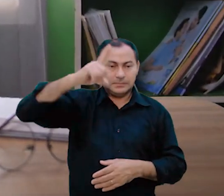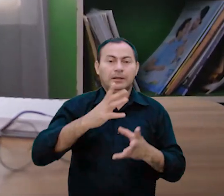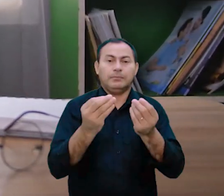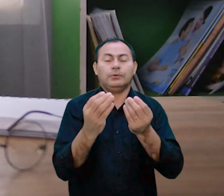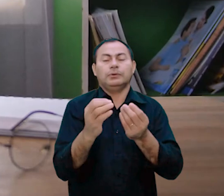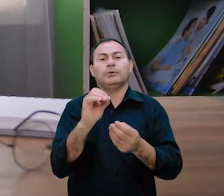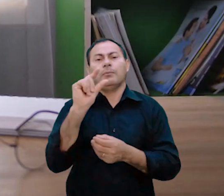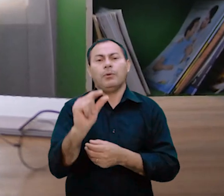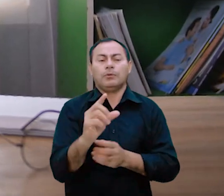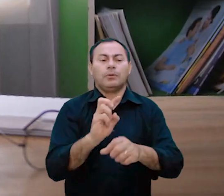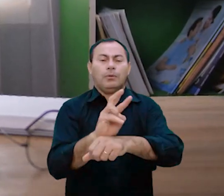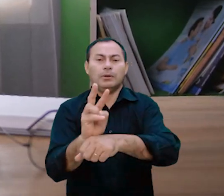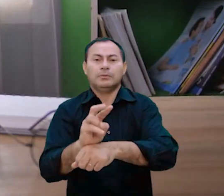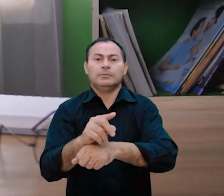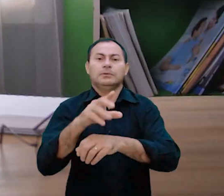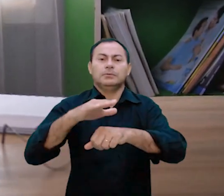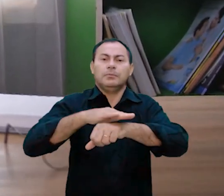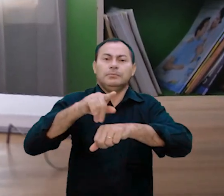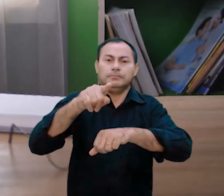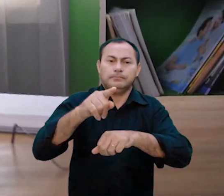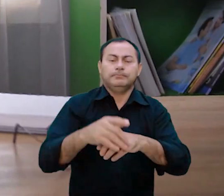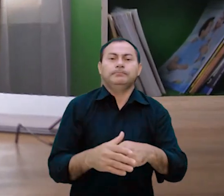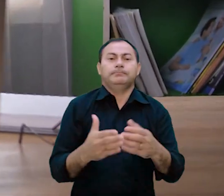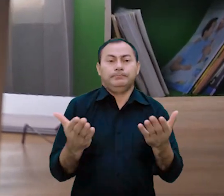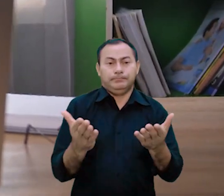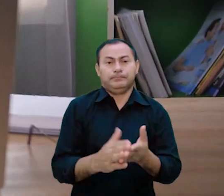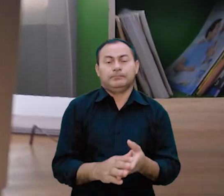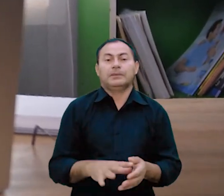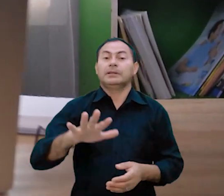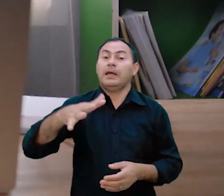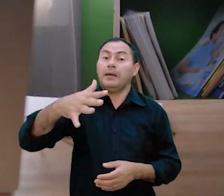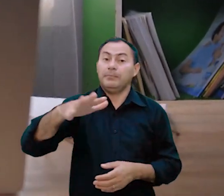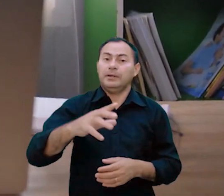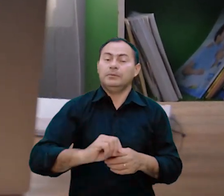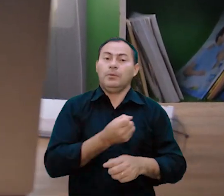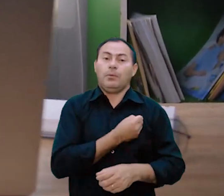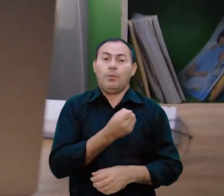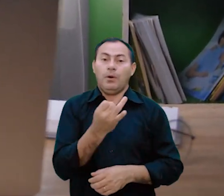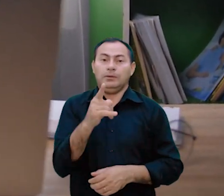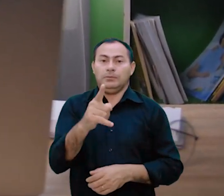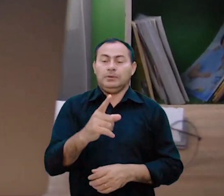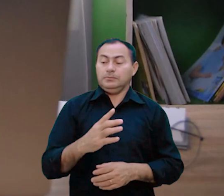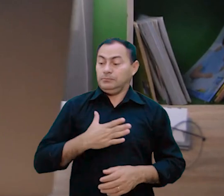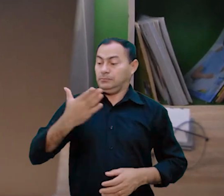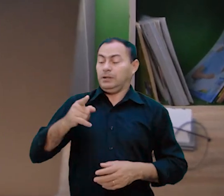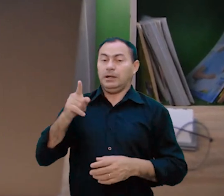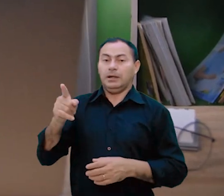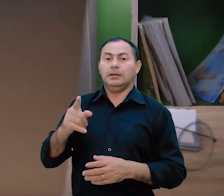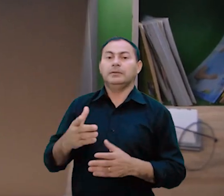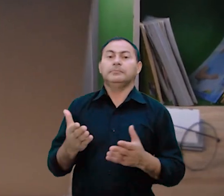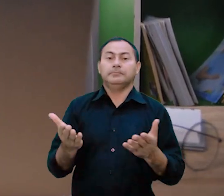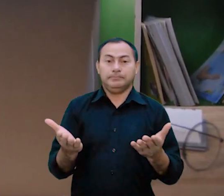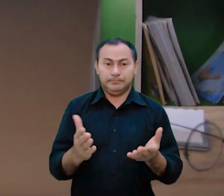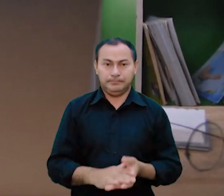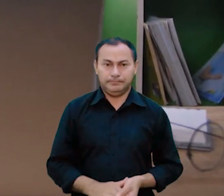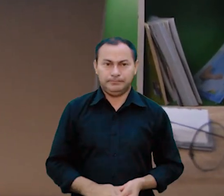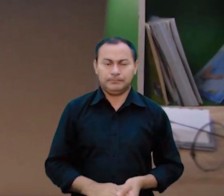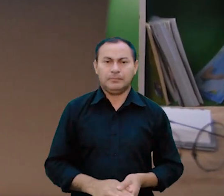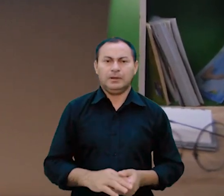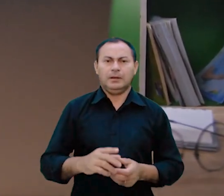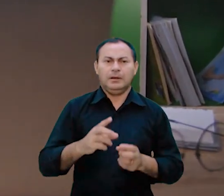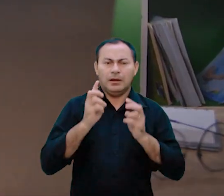tem muito ou pouco controle sobre você? Isso depende do quanto você se submete a